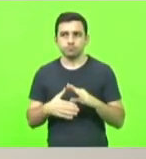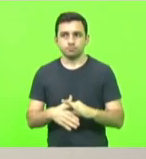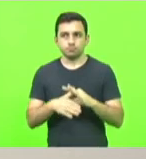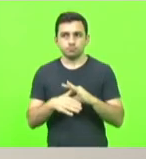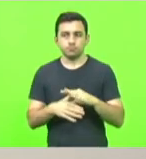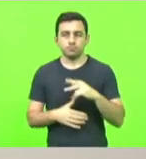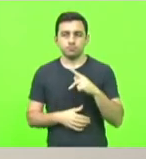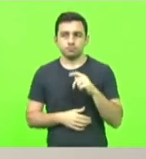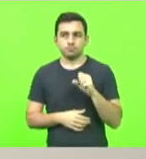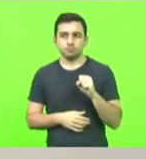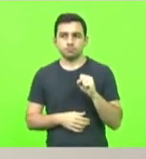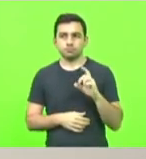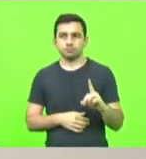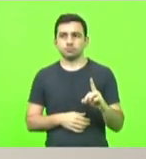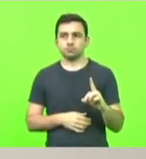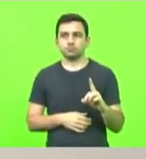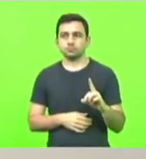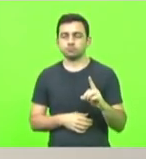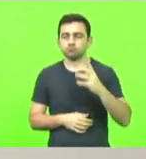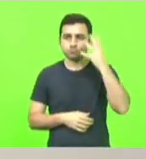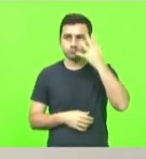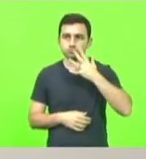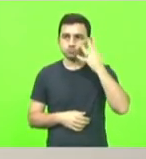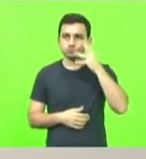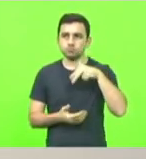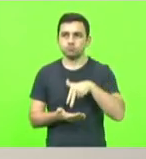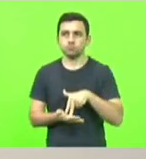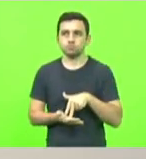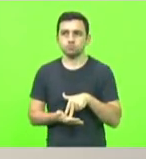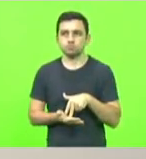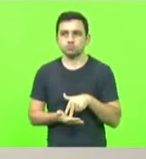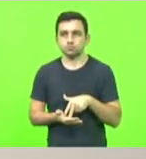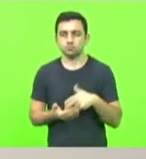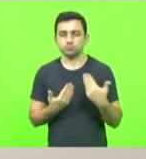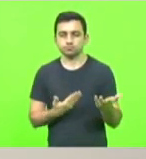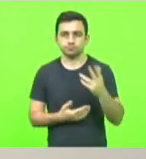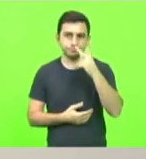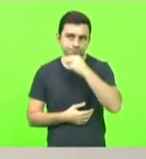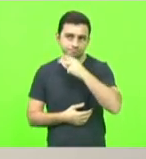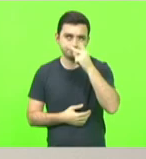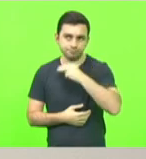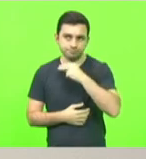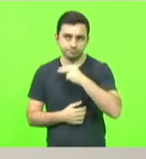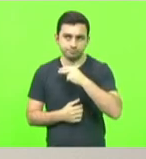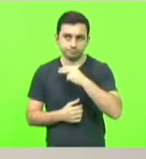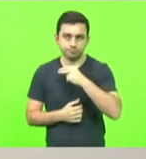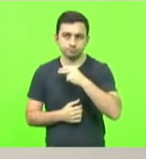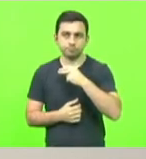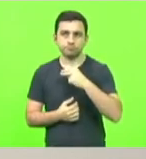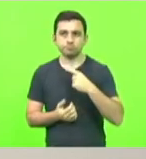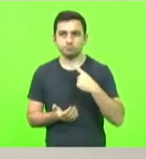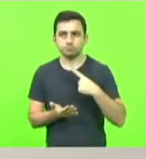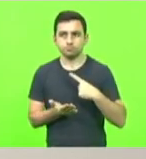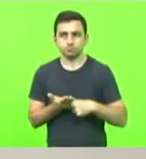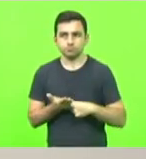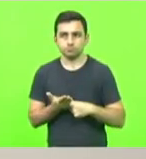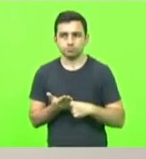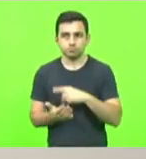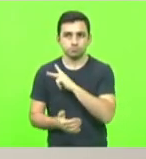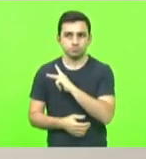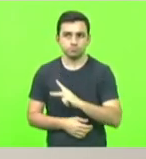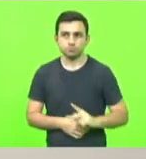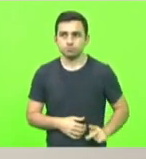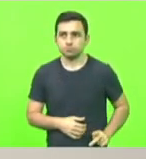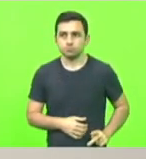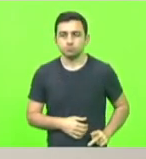PSD, quem usará o horário será o deputado Kennedy Nunes, combinado com o presidente,